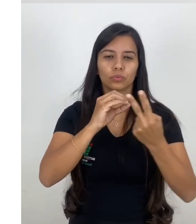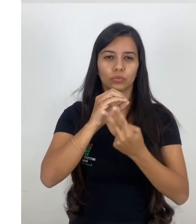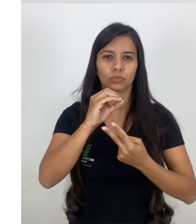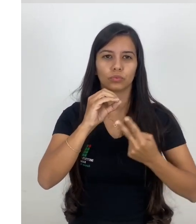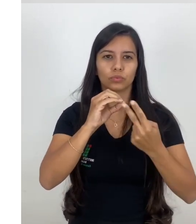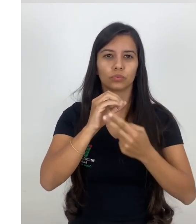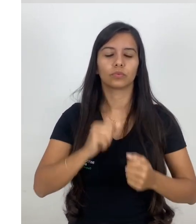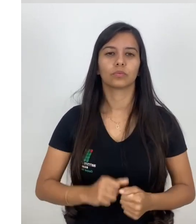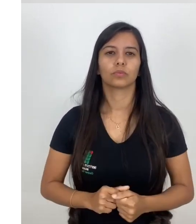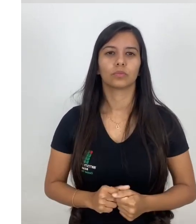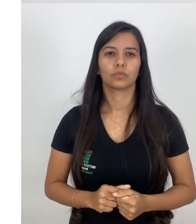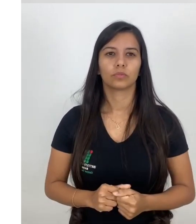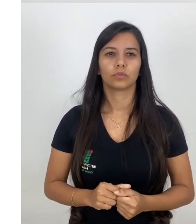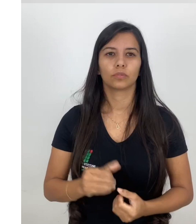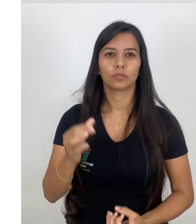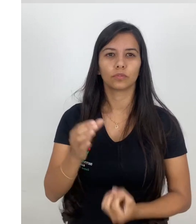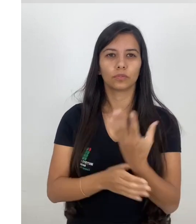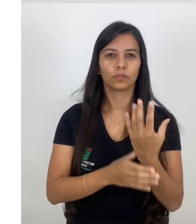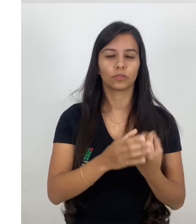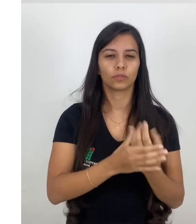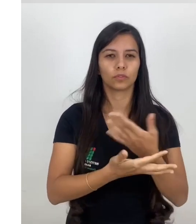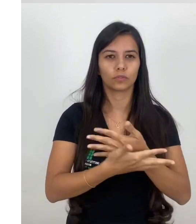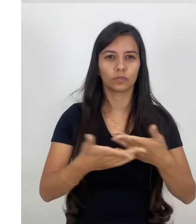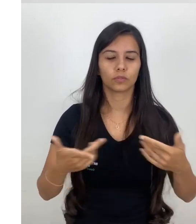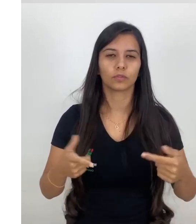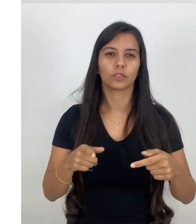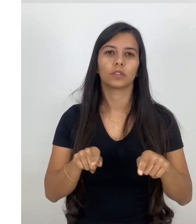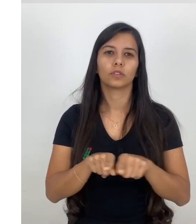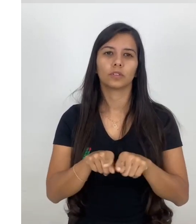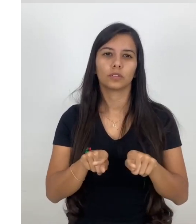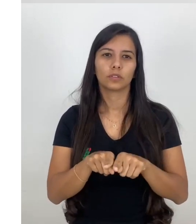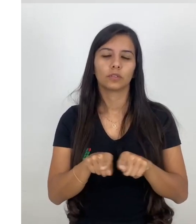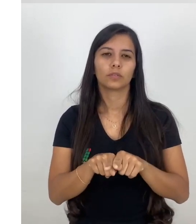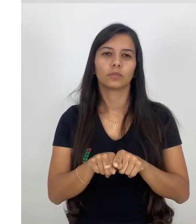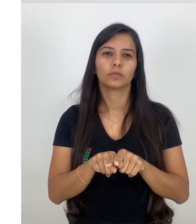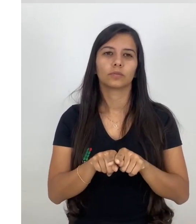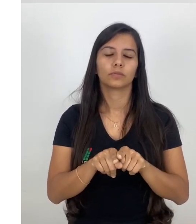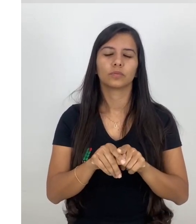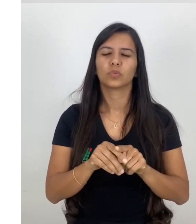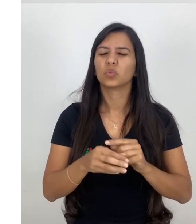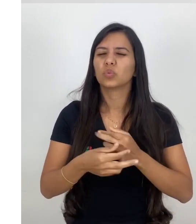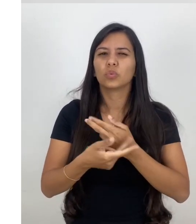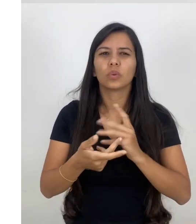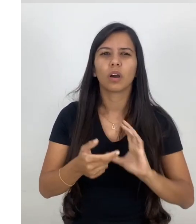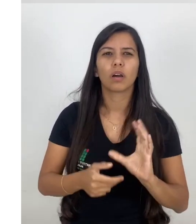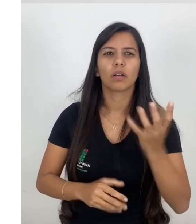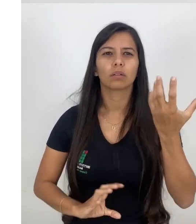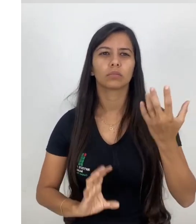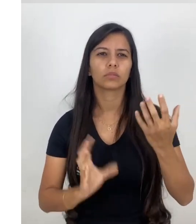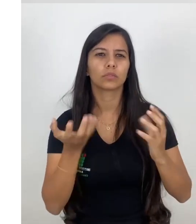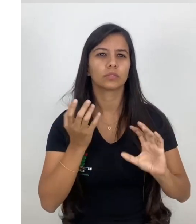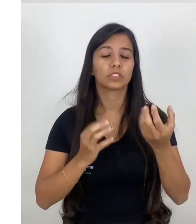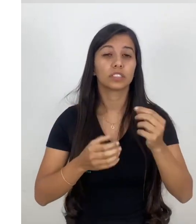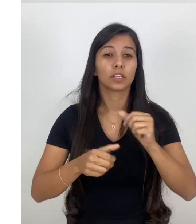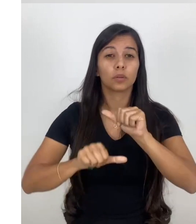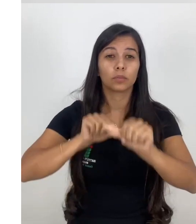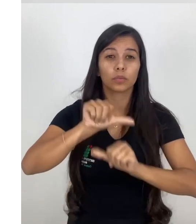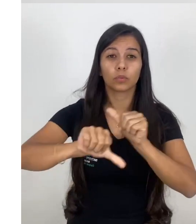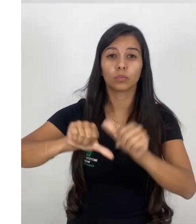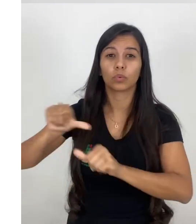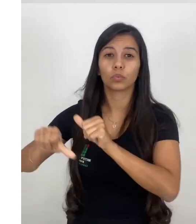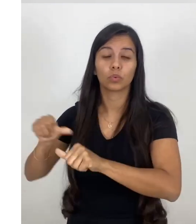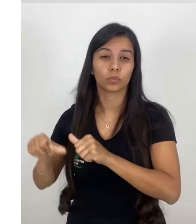nucleolo, a formação das fibras do fuso, duplicação dos centríolos, tudo isso acontecendo.